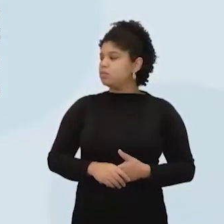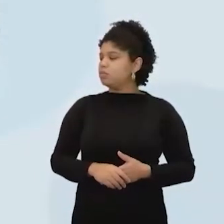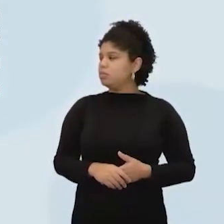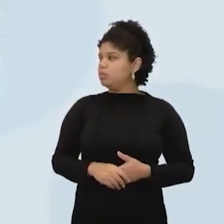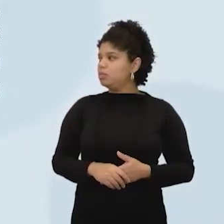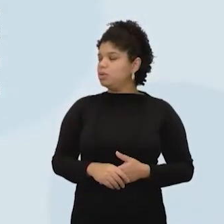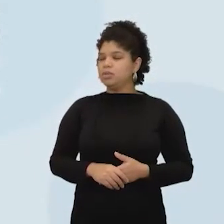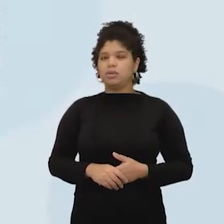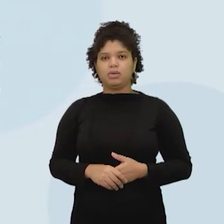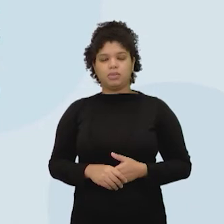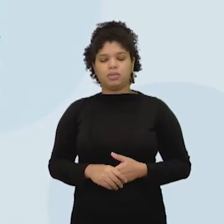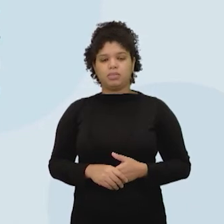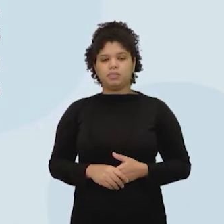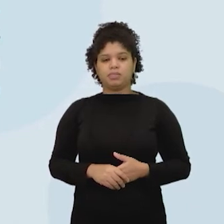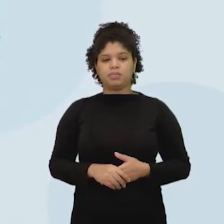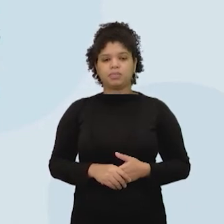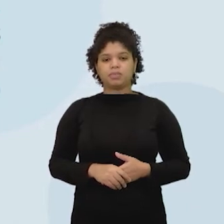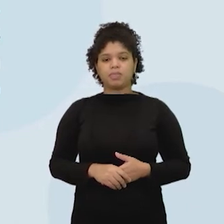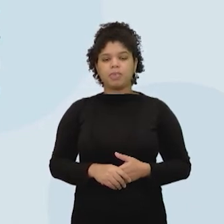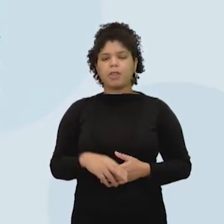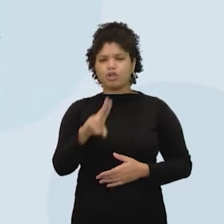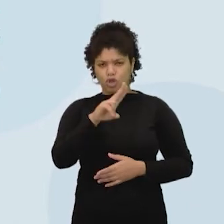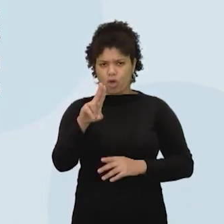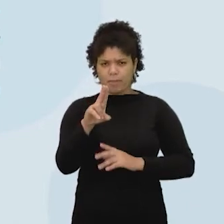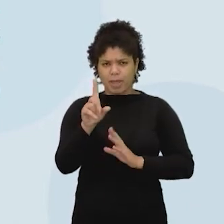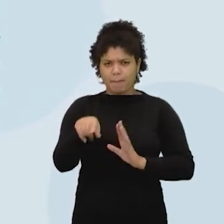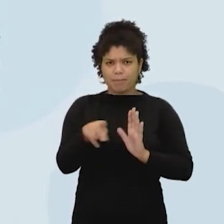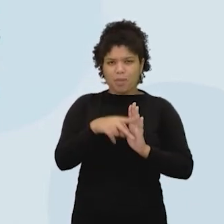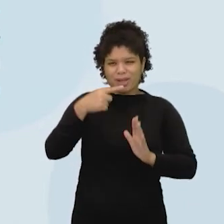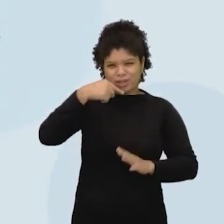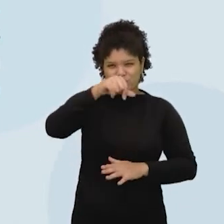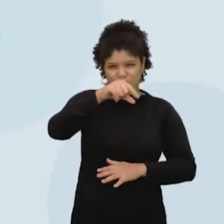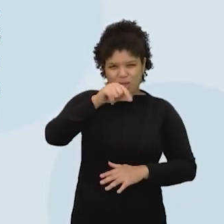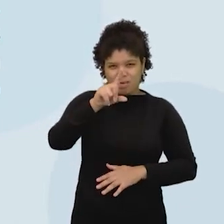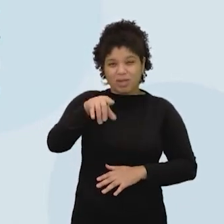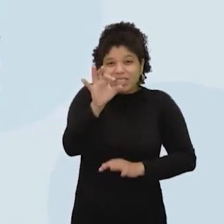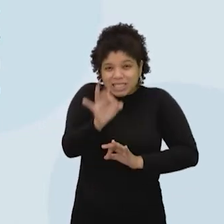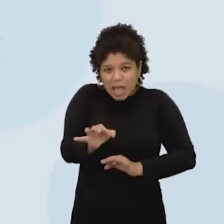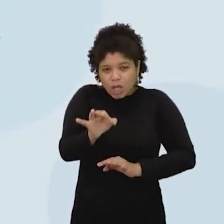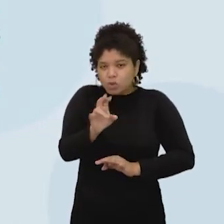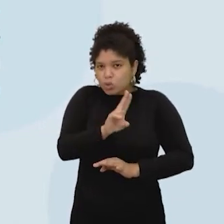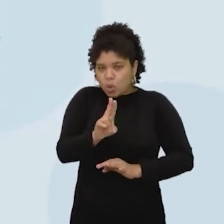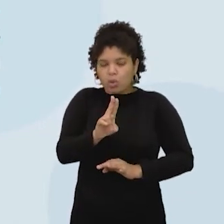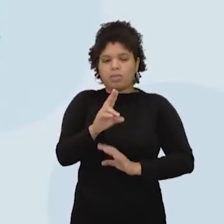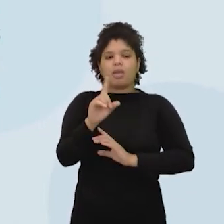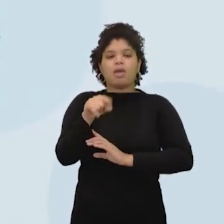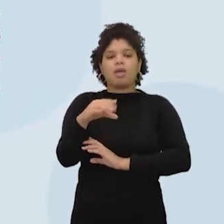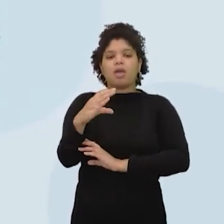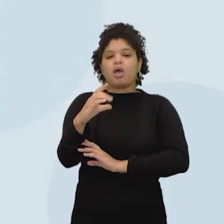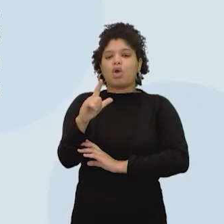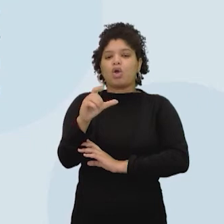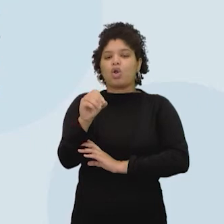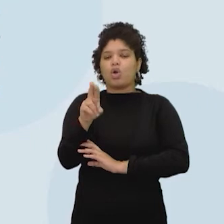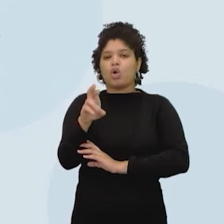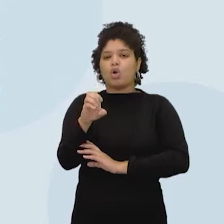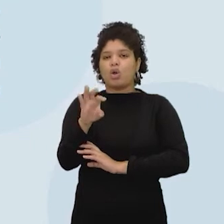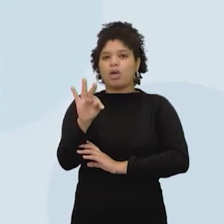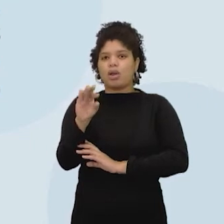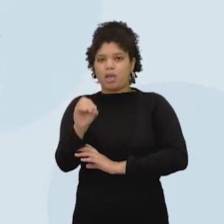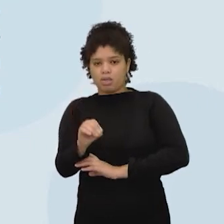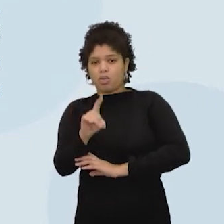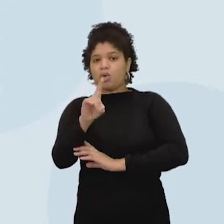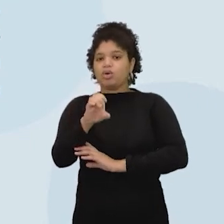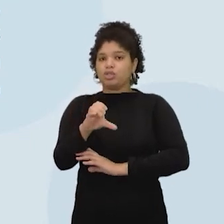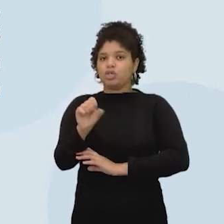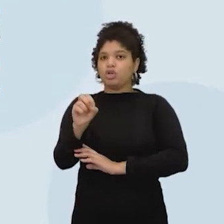de sódio é utilizado para salgar e conservar alimentos. Antigamente, até quando não se tinha geladeira, se utilizava